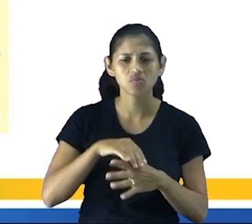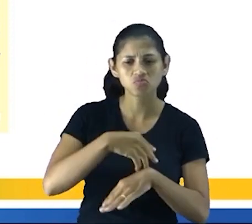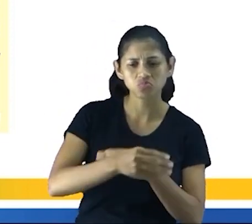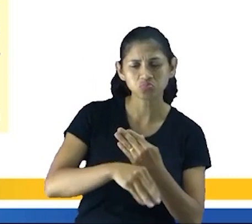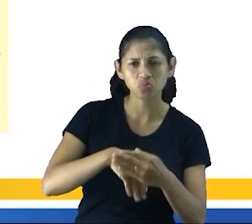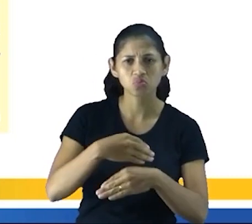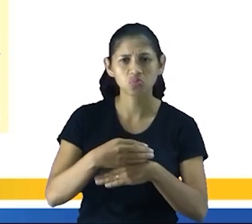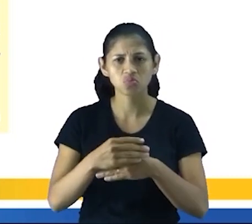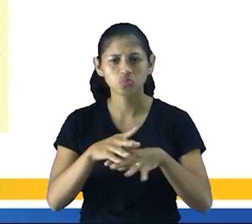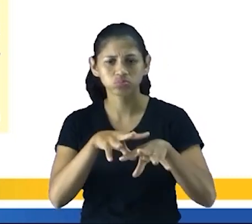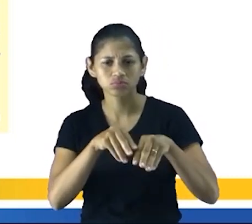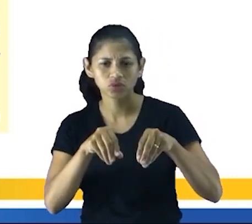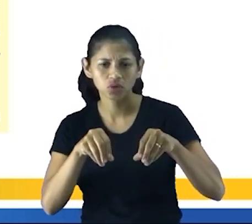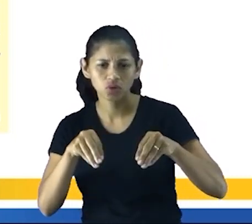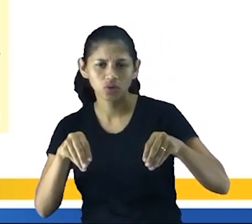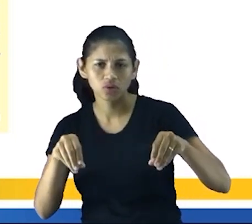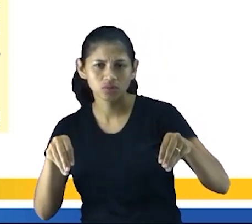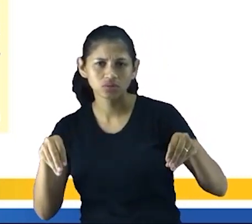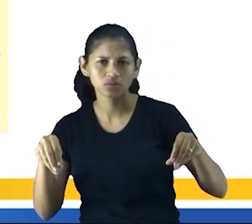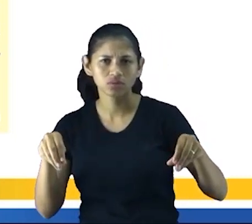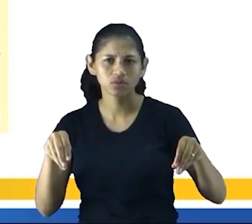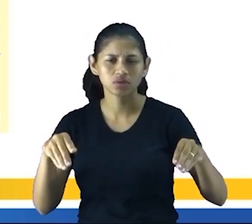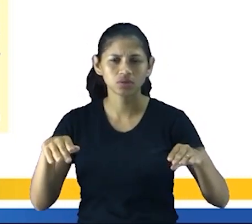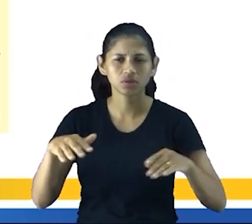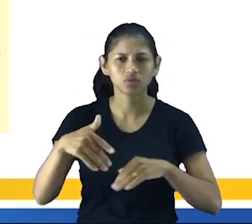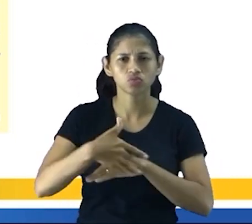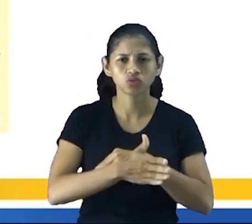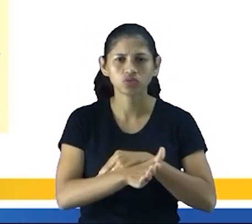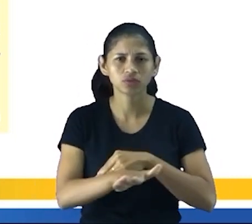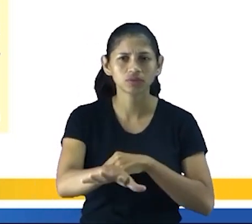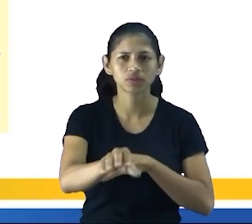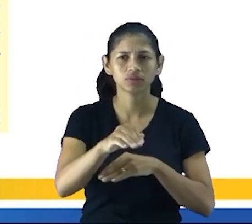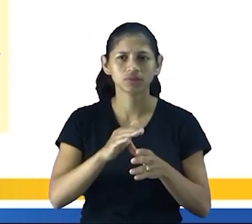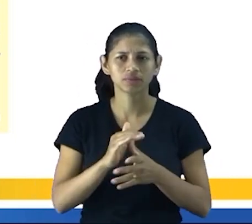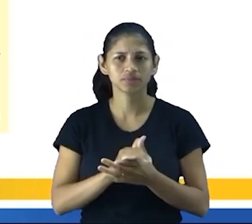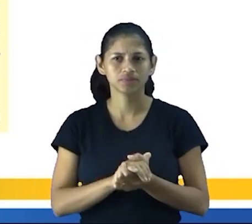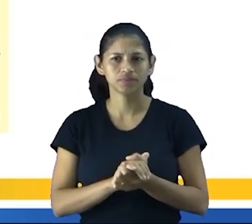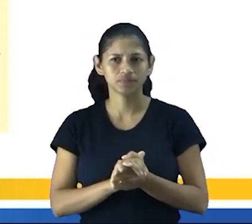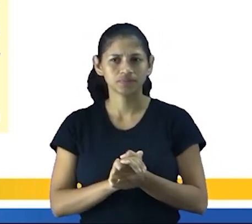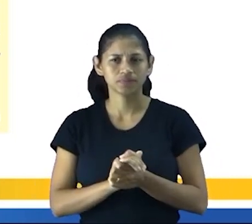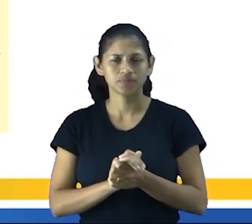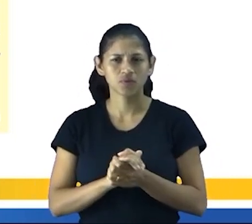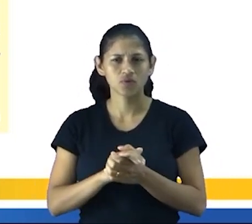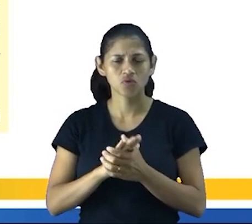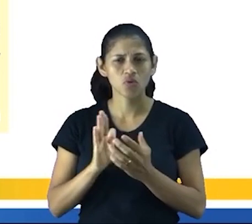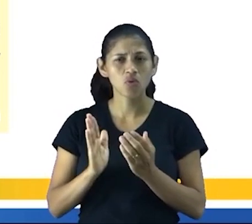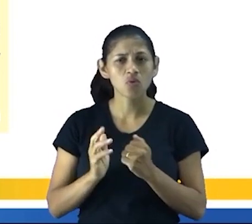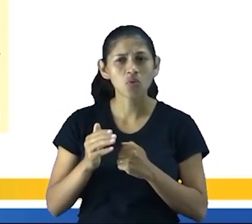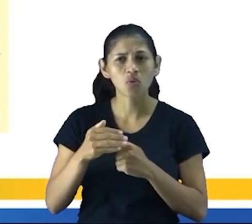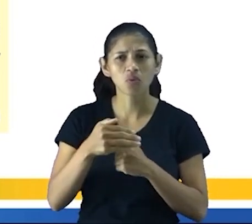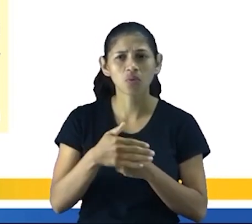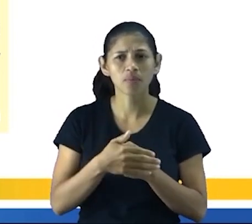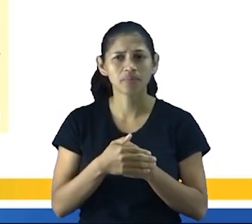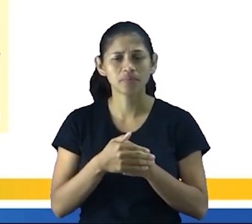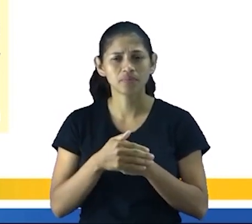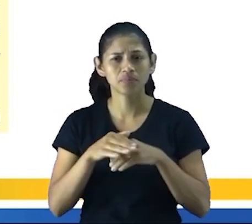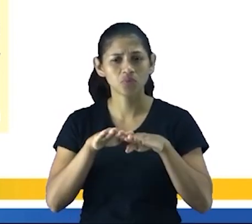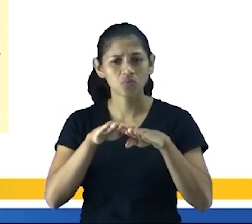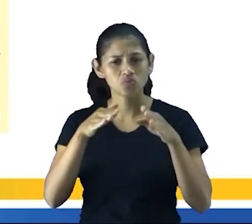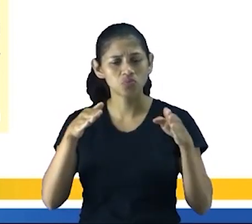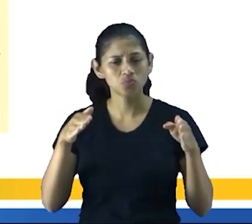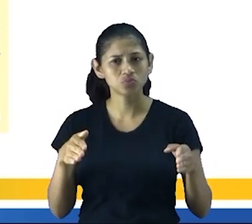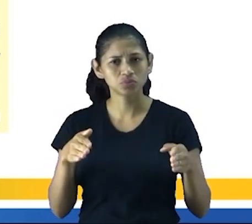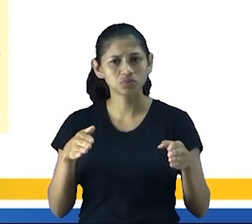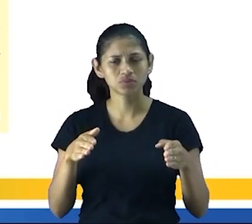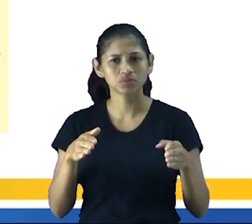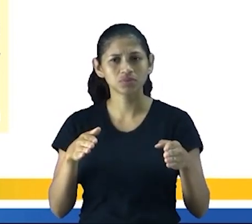do rio e no estrume fofo que ia subindo, ameaçava cobrir o chiqueiro das